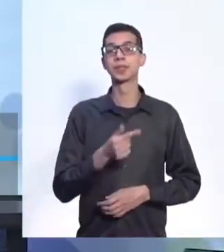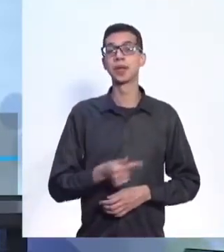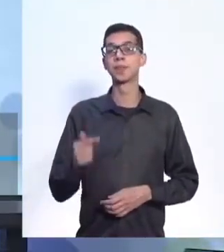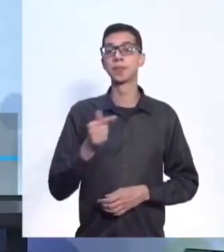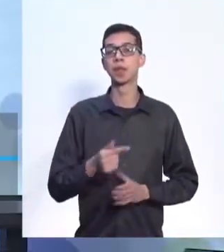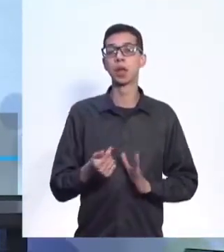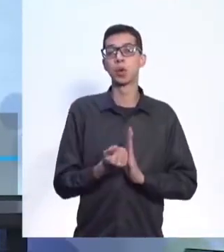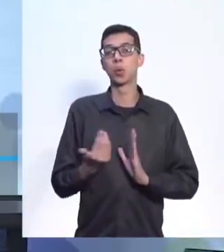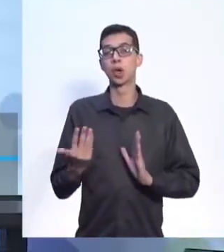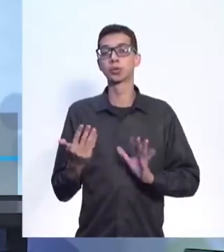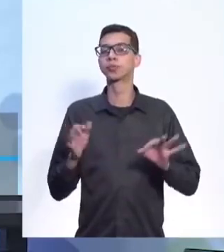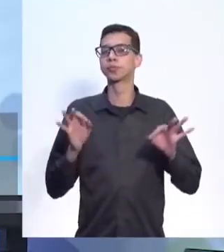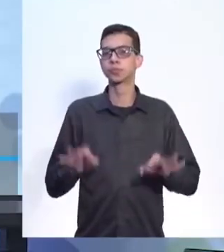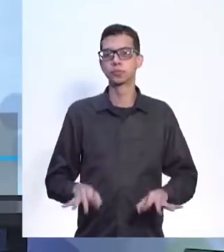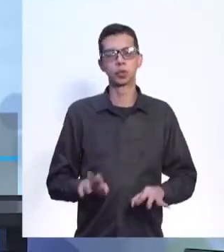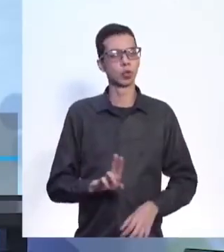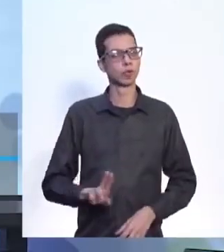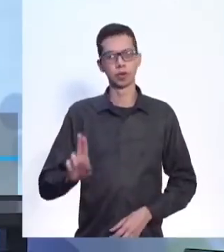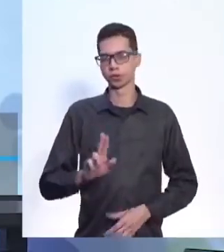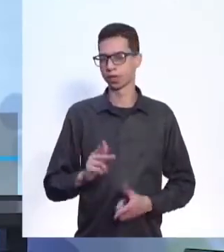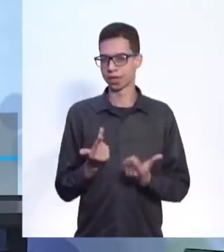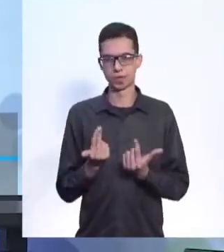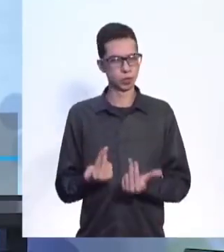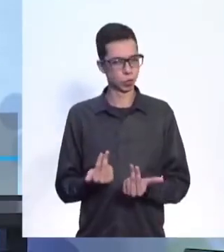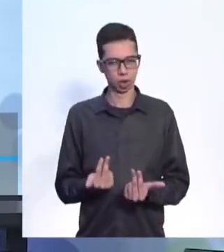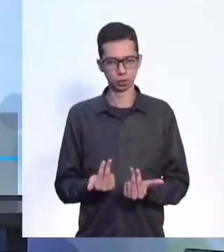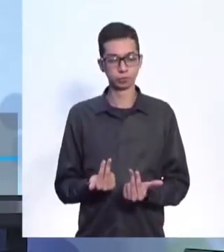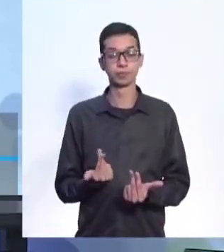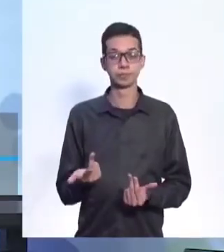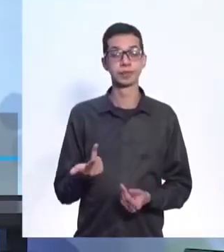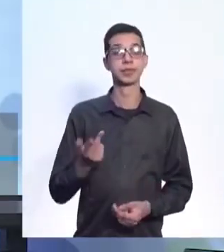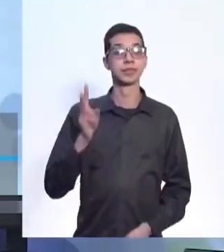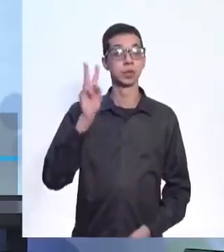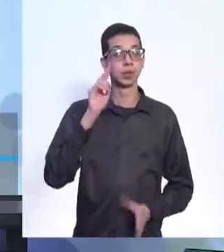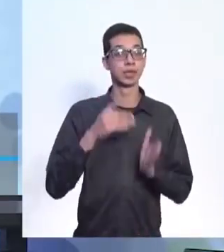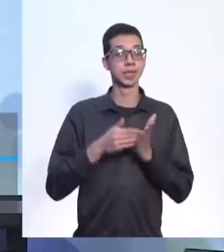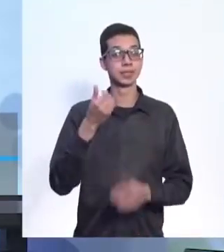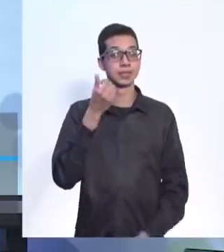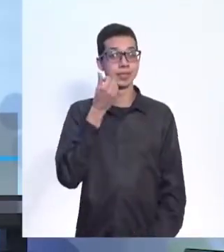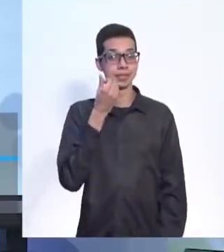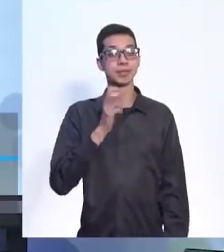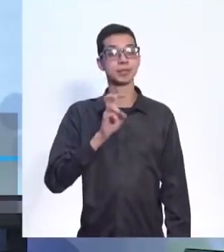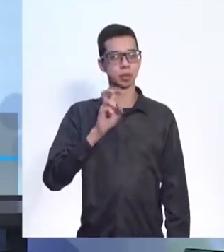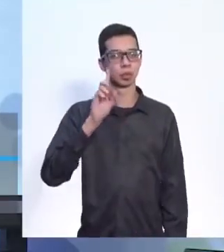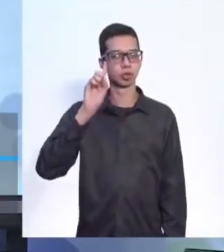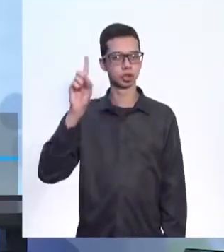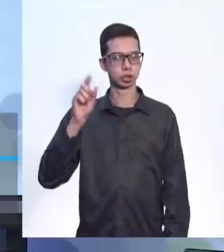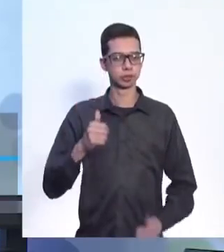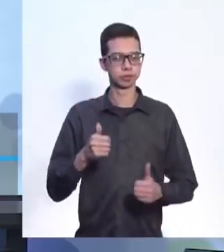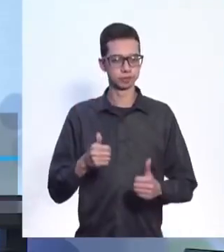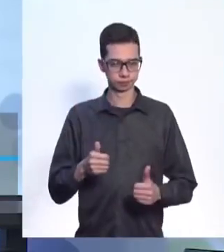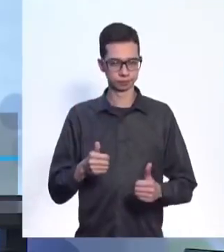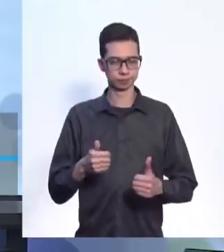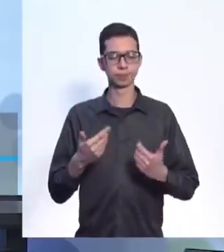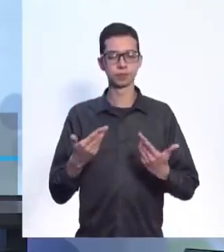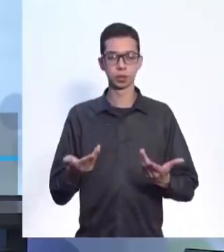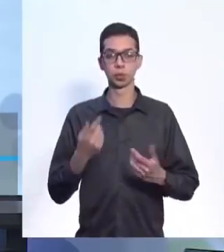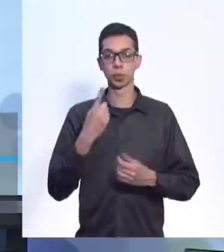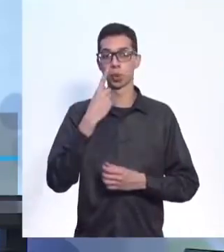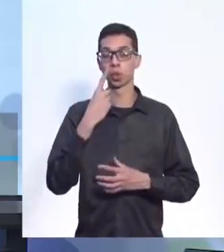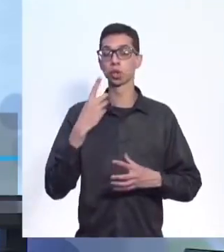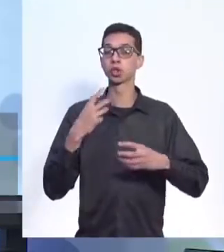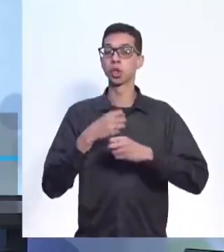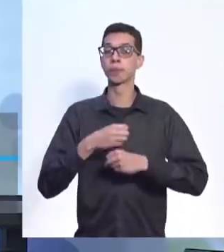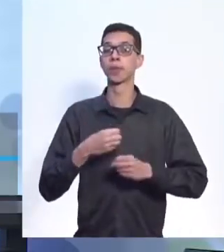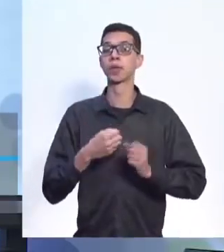repetir? A semana dela é de segunda a sexta, então são 5 dias úteis, correto? Então eu vou pegar o total de